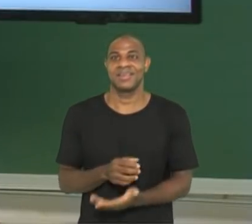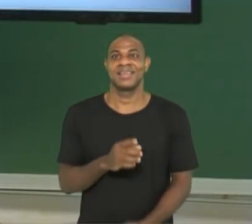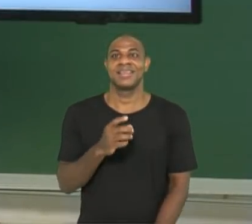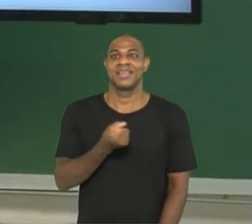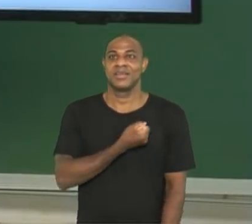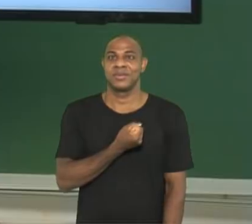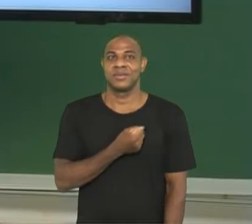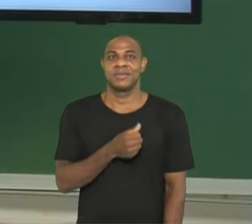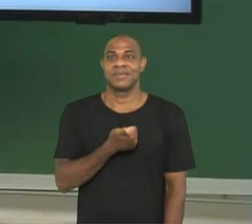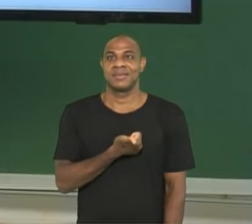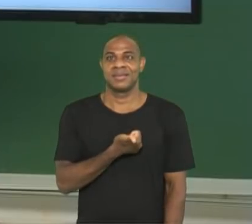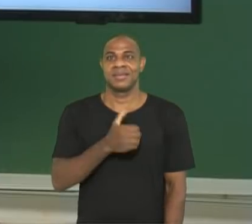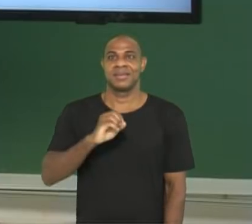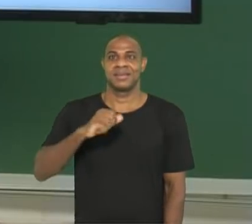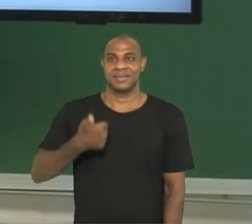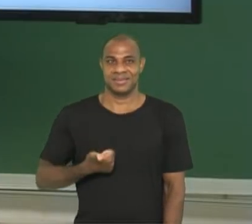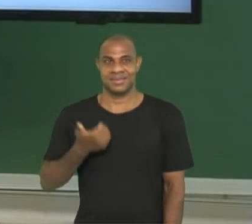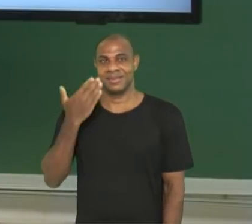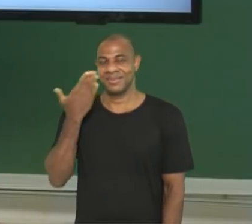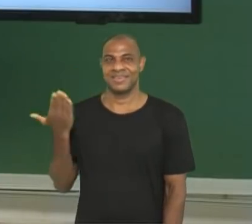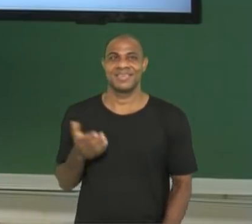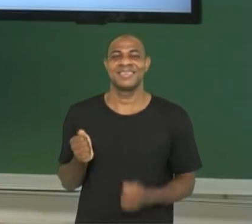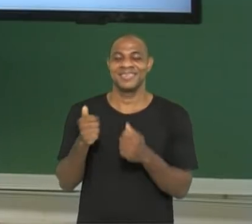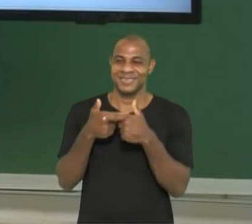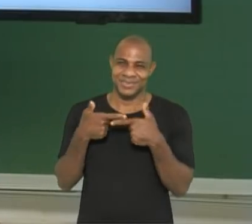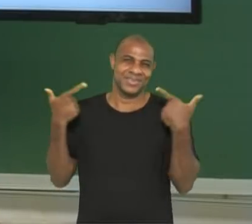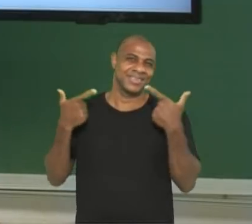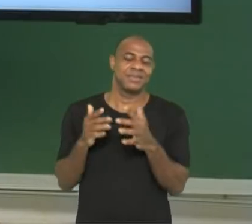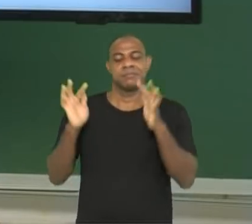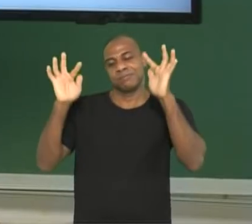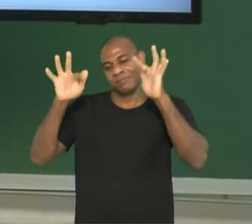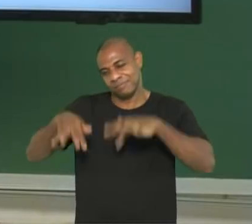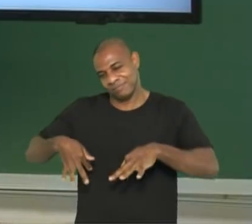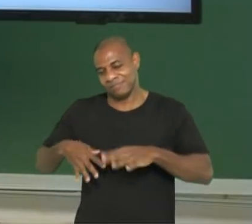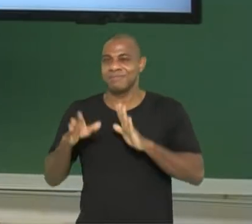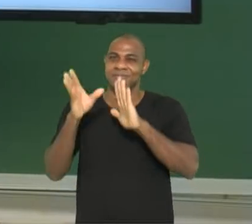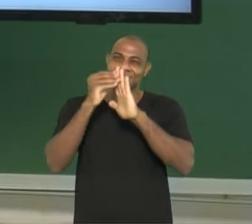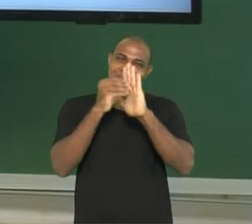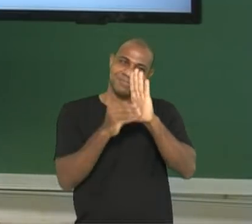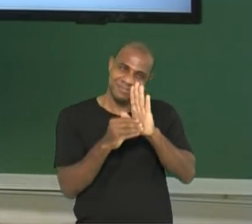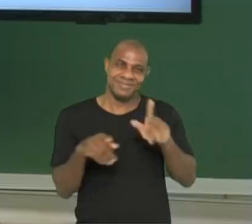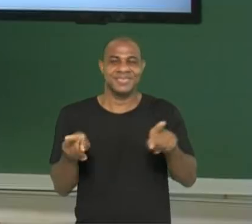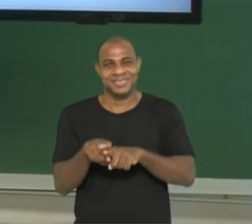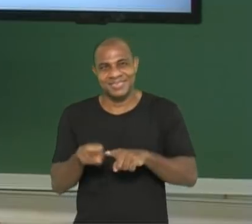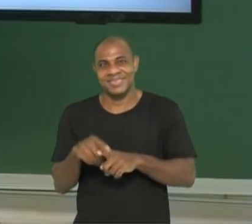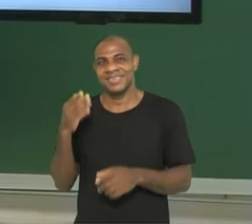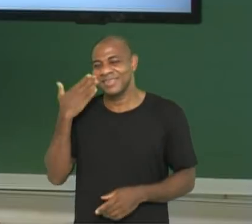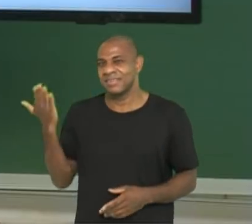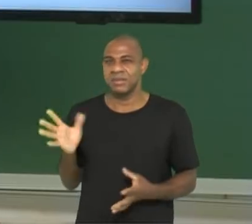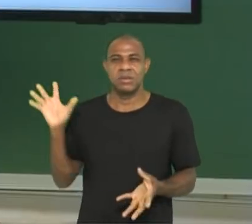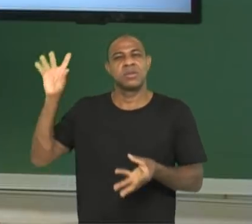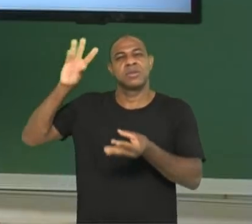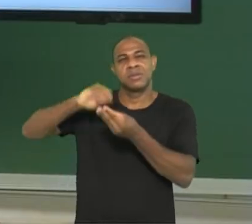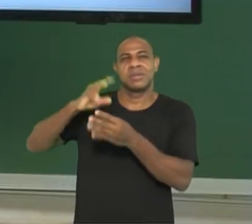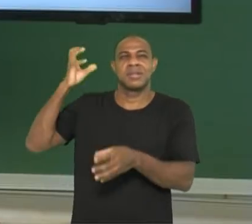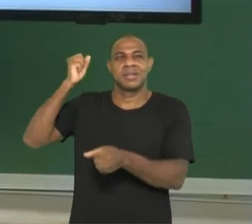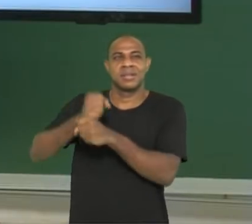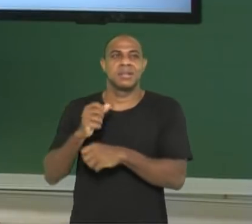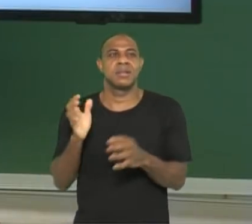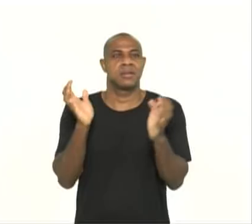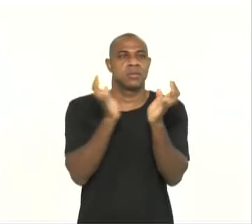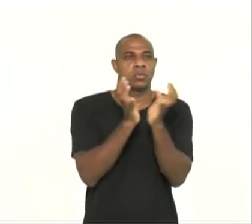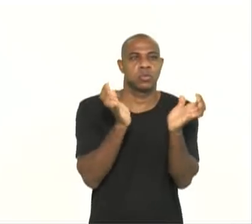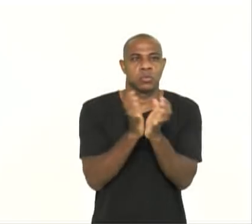tela, sorriam! A gente está chegando à finalização desses conteúdos, então vamos retomar quem são